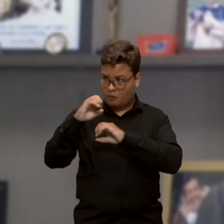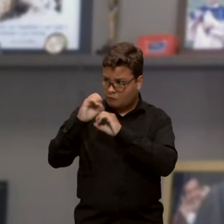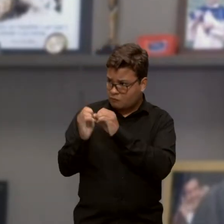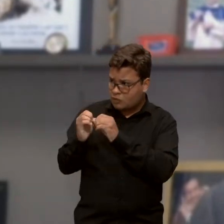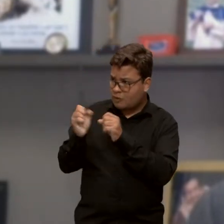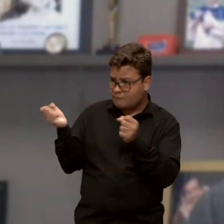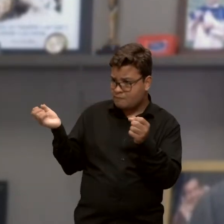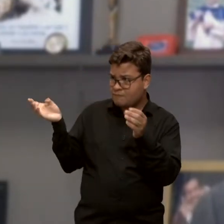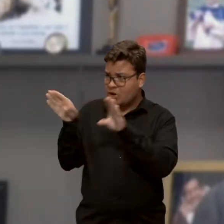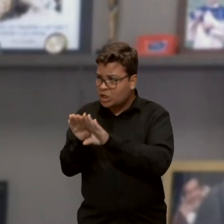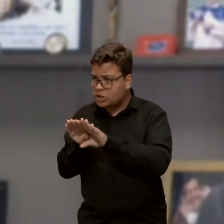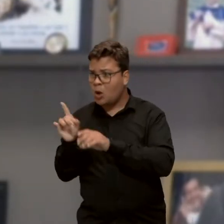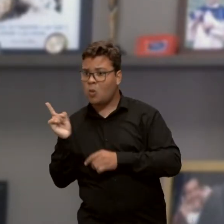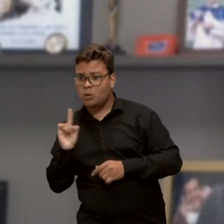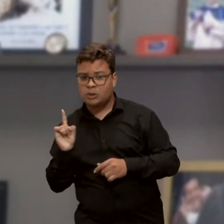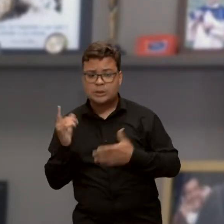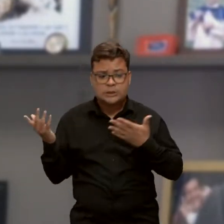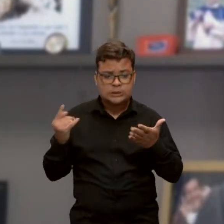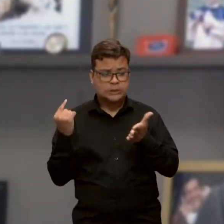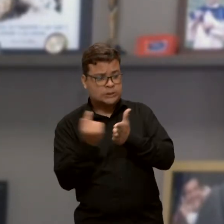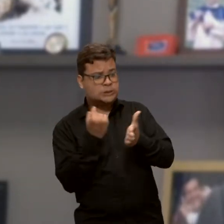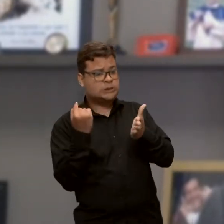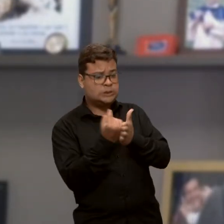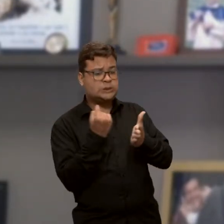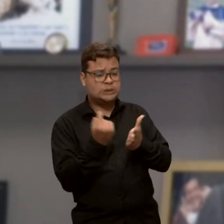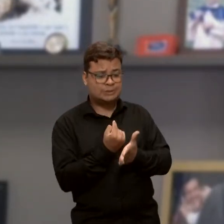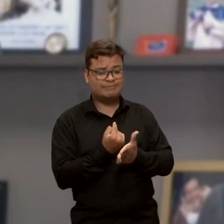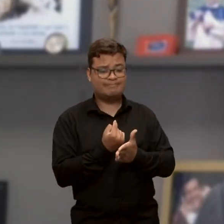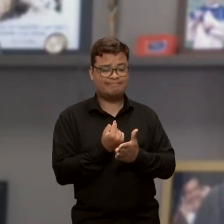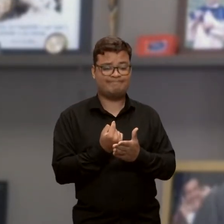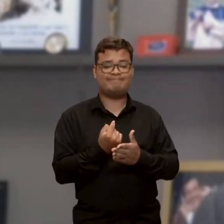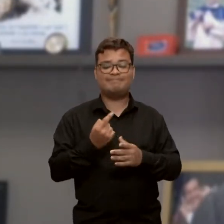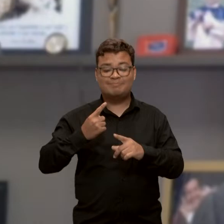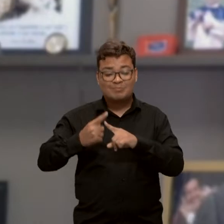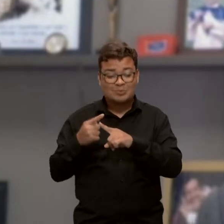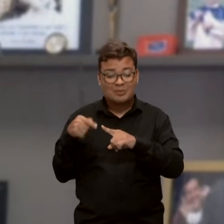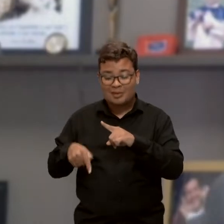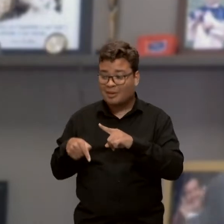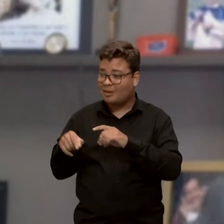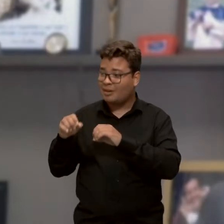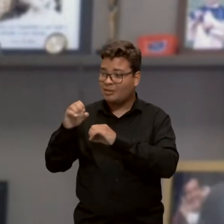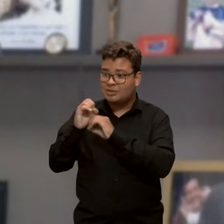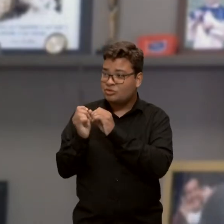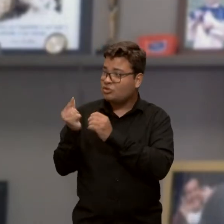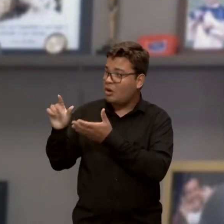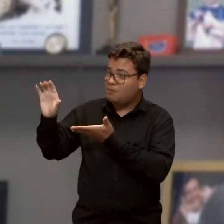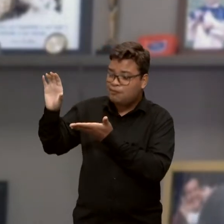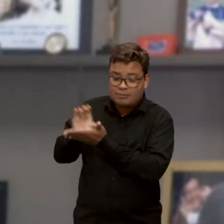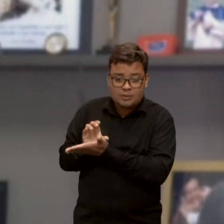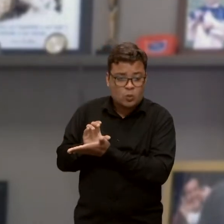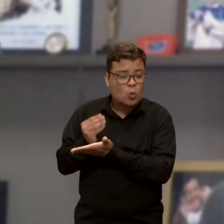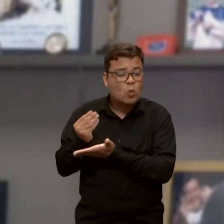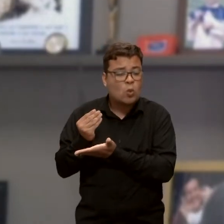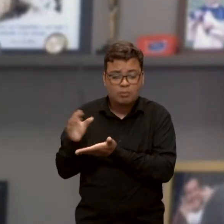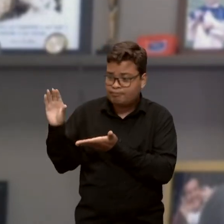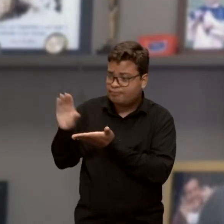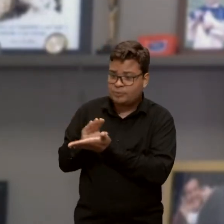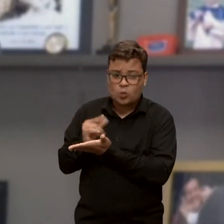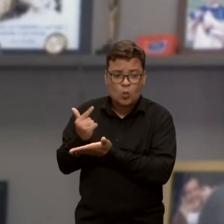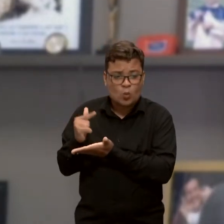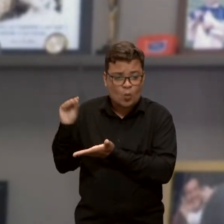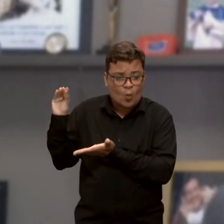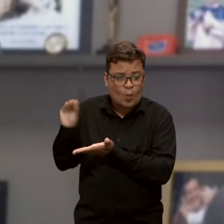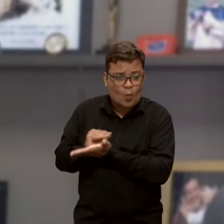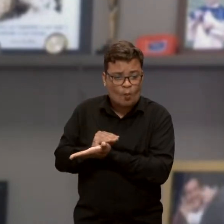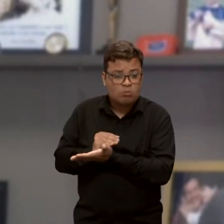completamente destituída de capacidade de planejamento e de funcionamento numa condição dessa. Mas esse é um